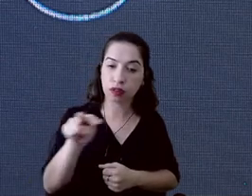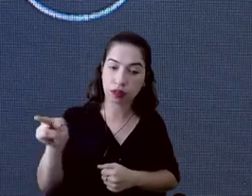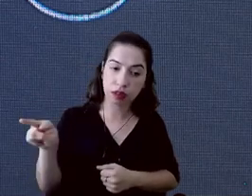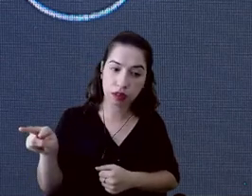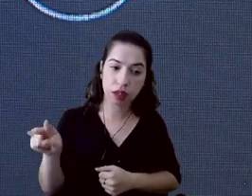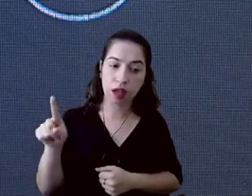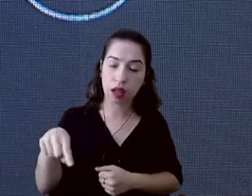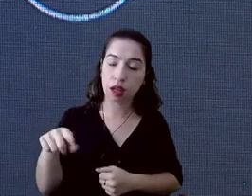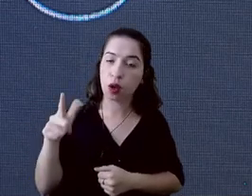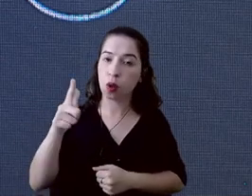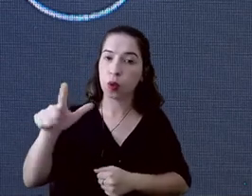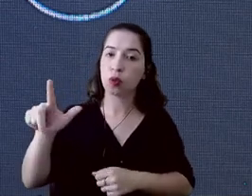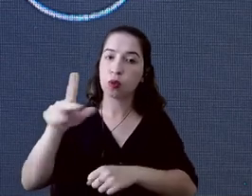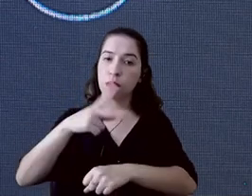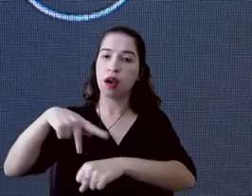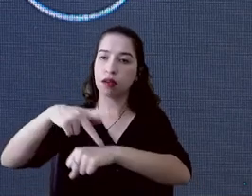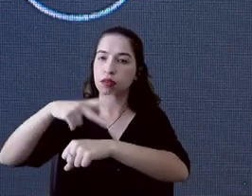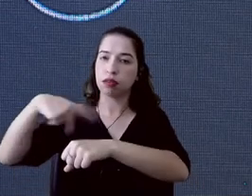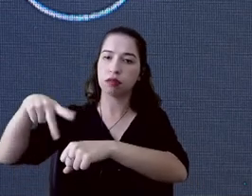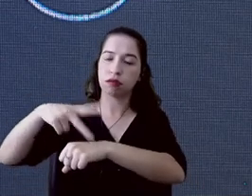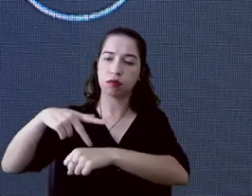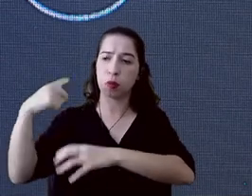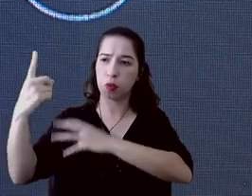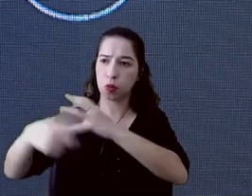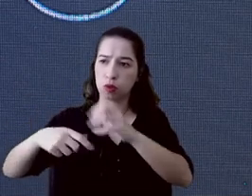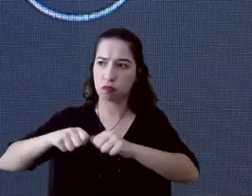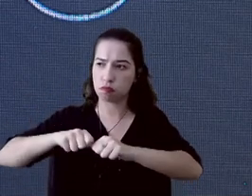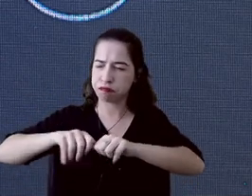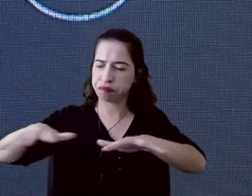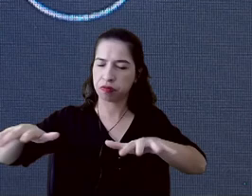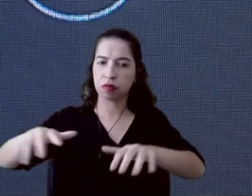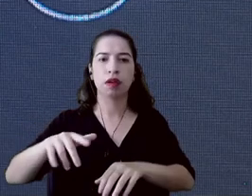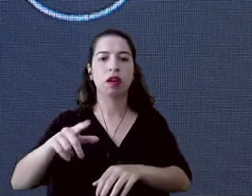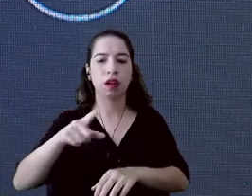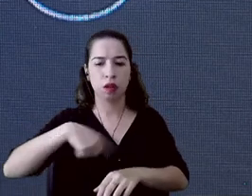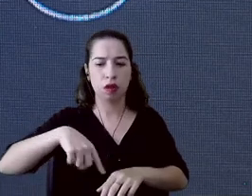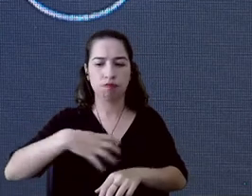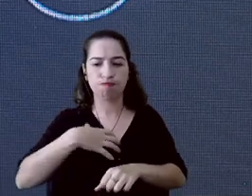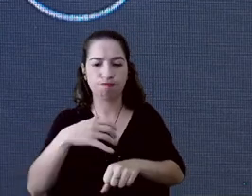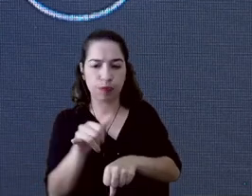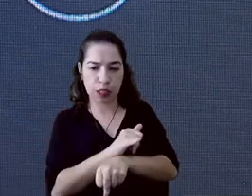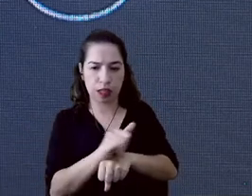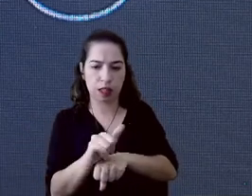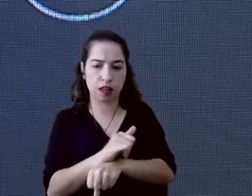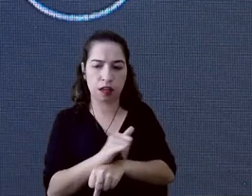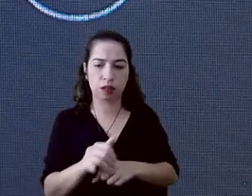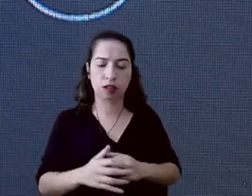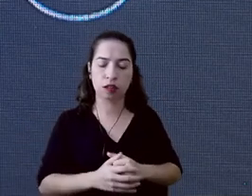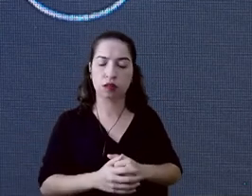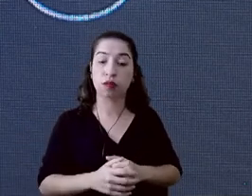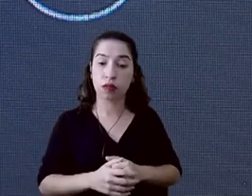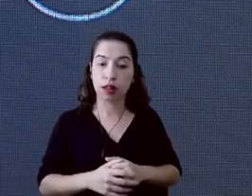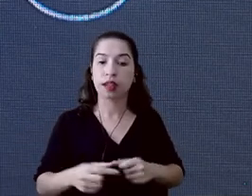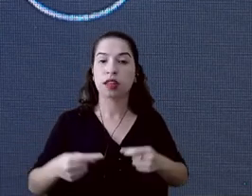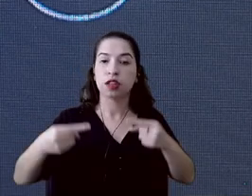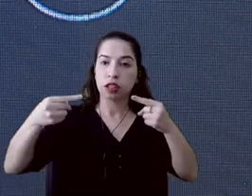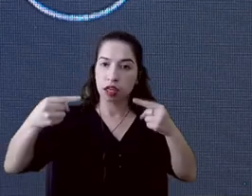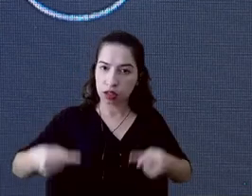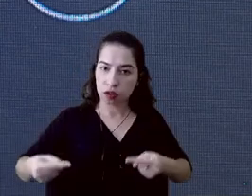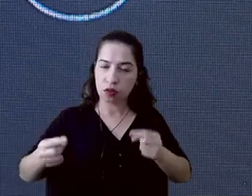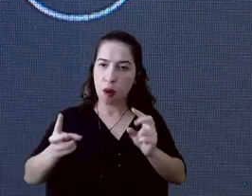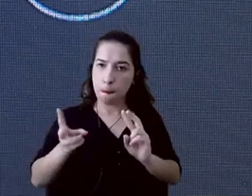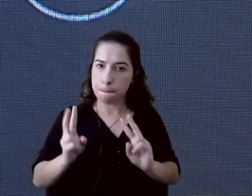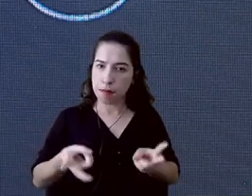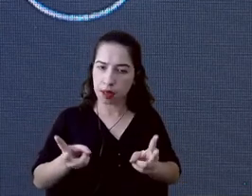países né que a gente essa expansão global para a gente é bastante estratégica porque é esse mesmo desafio que os consumidores